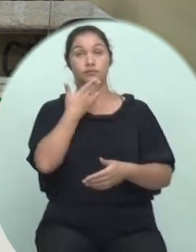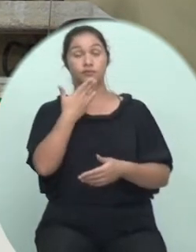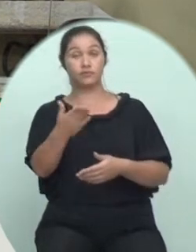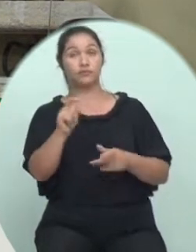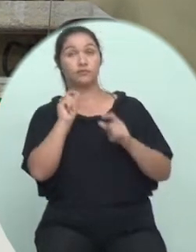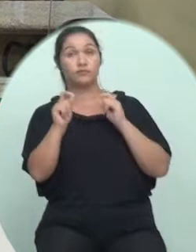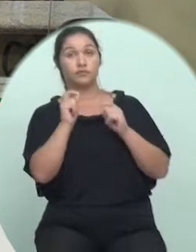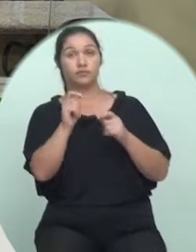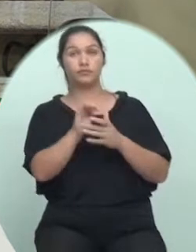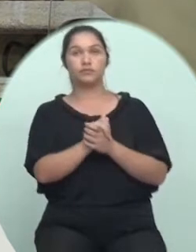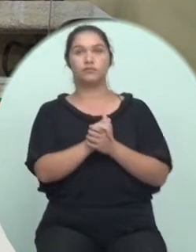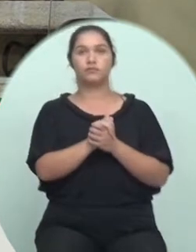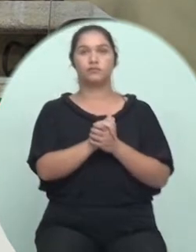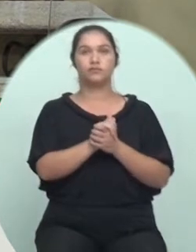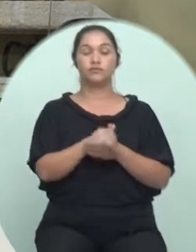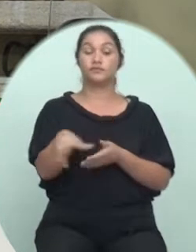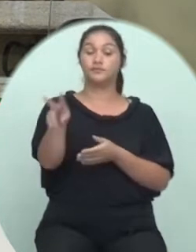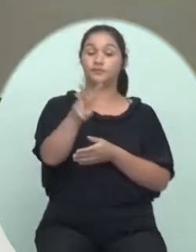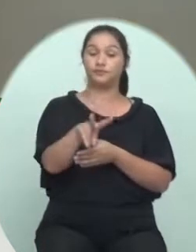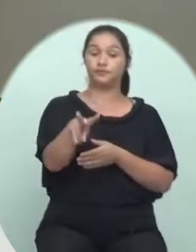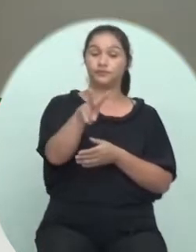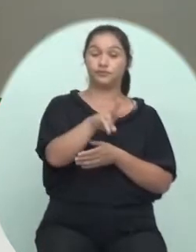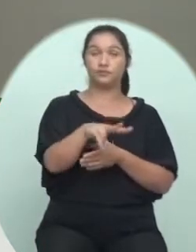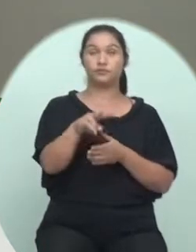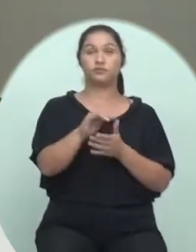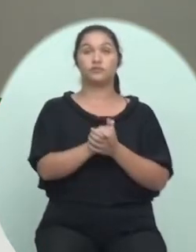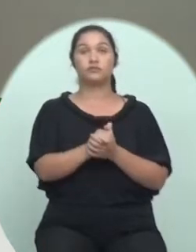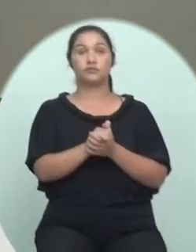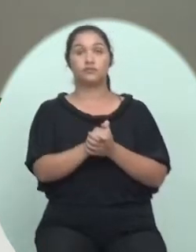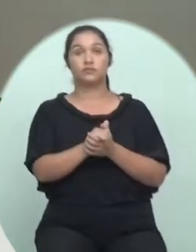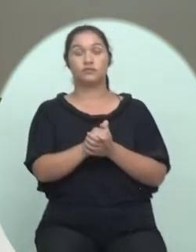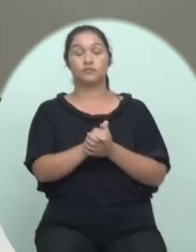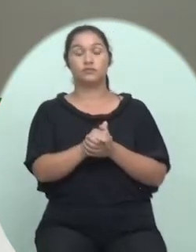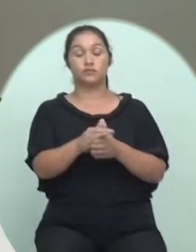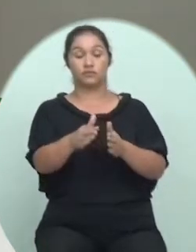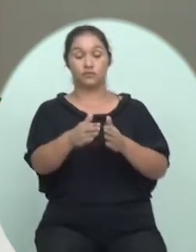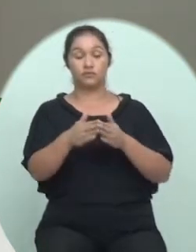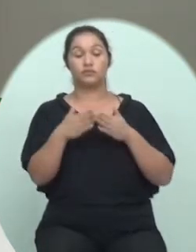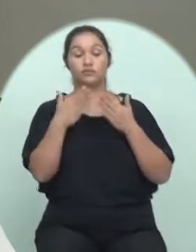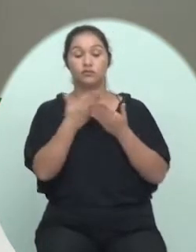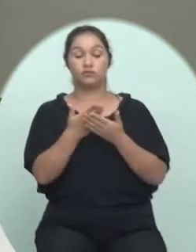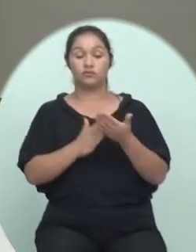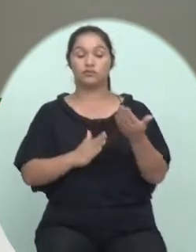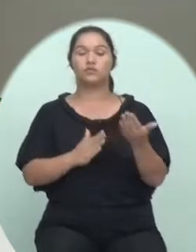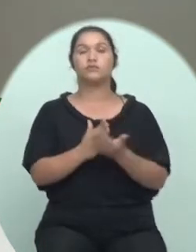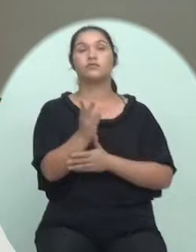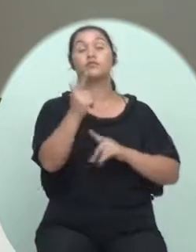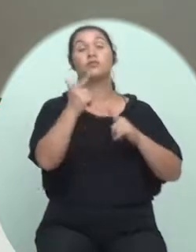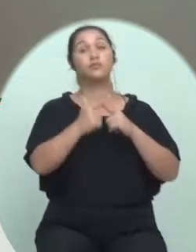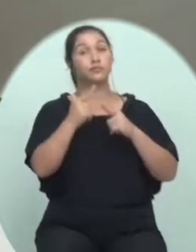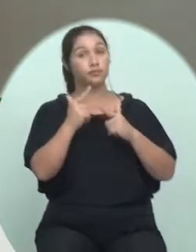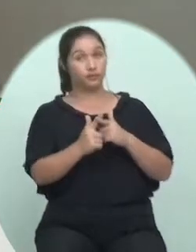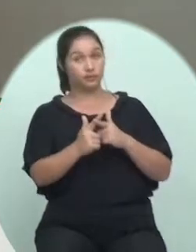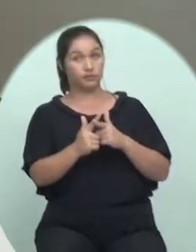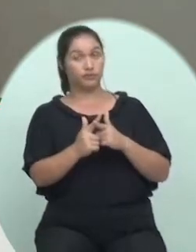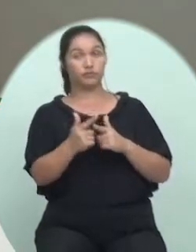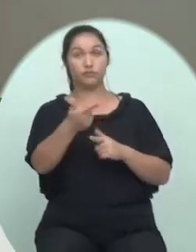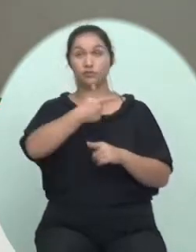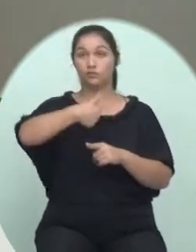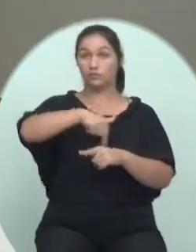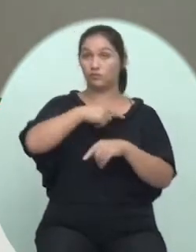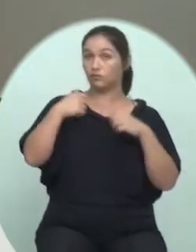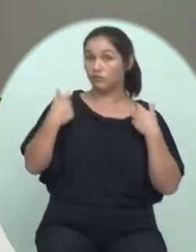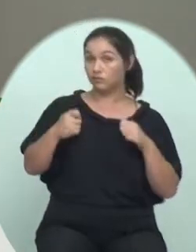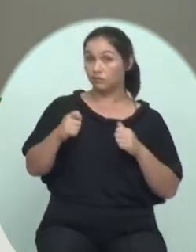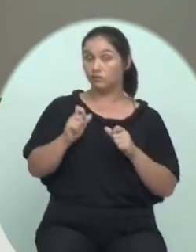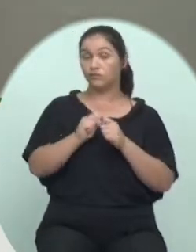a aprovação de todos os vereadores e vereadoras acerca desse requerimento, justamente porque nós precisamos fazer,